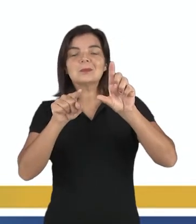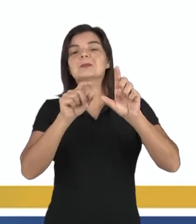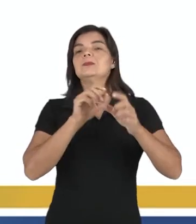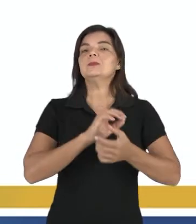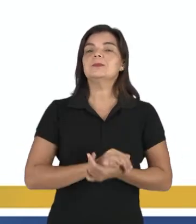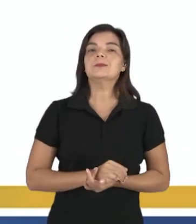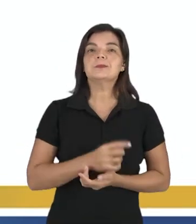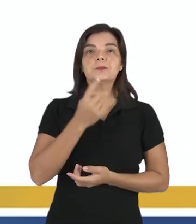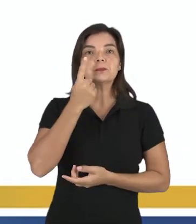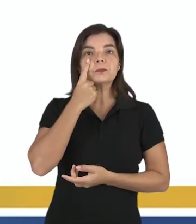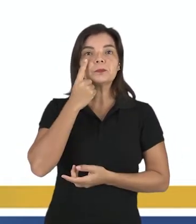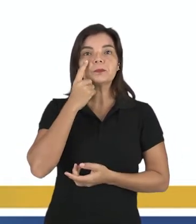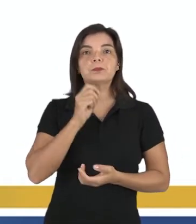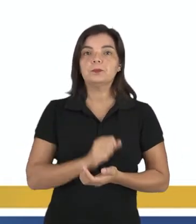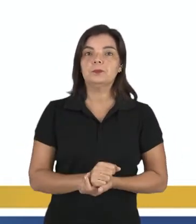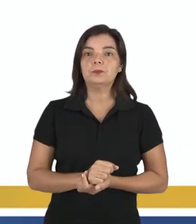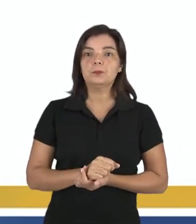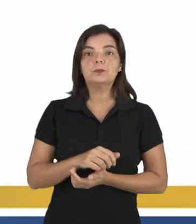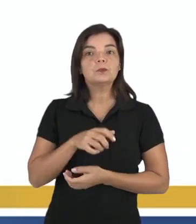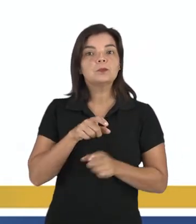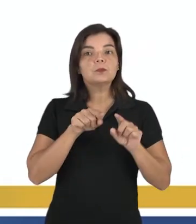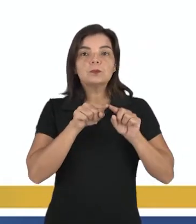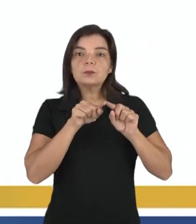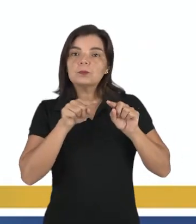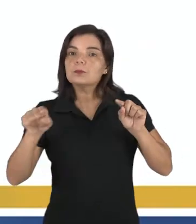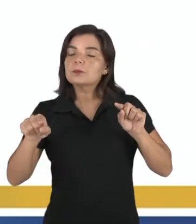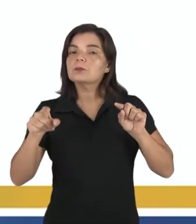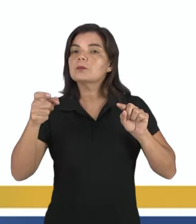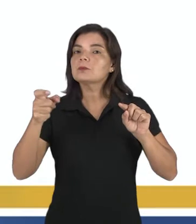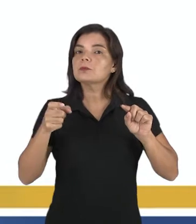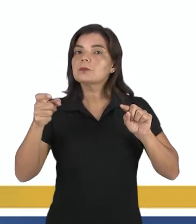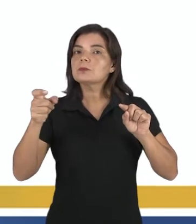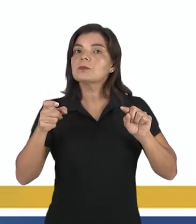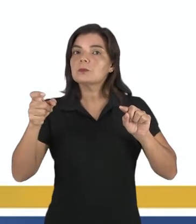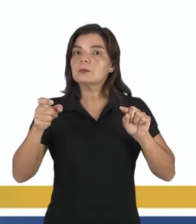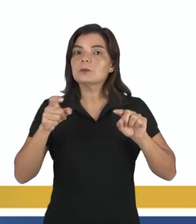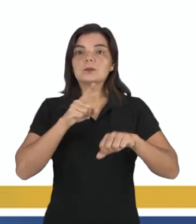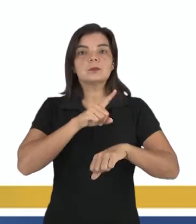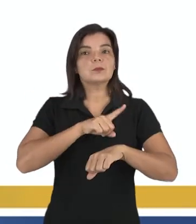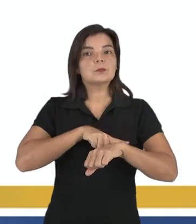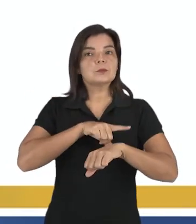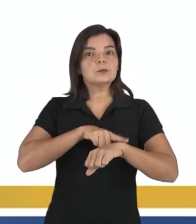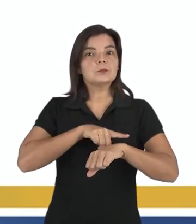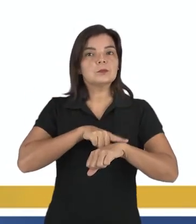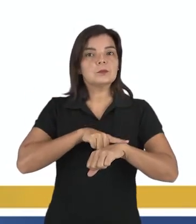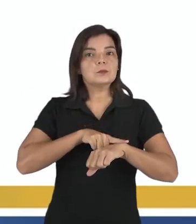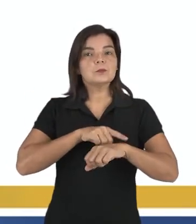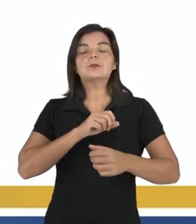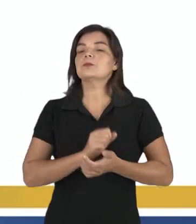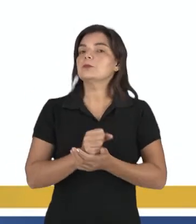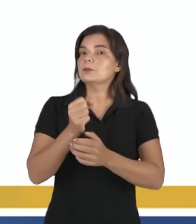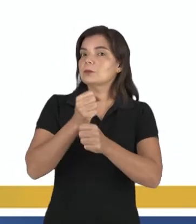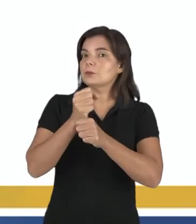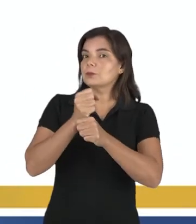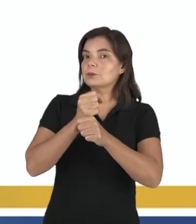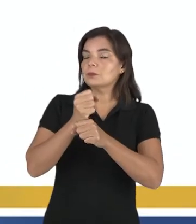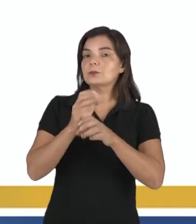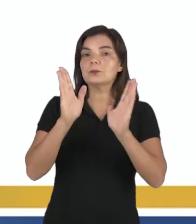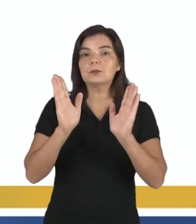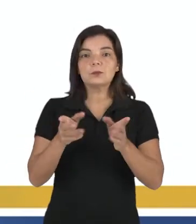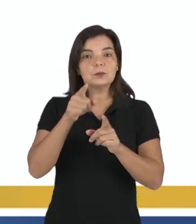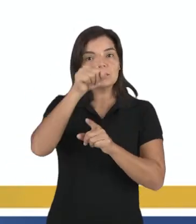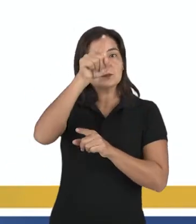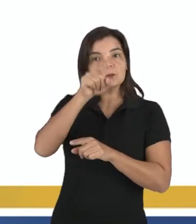maneira. No eixo do x, nós vamos ter os valores do tempo, que é dado em ano. Já no eixo